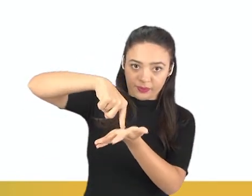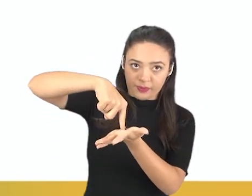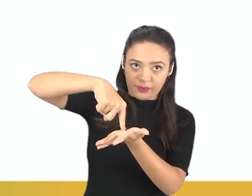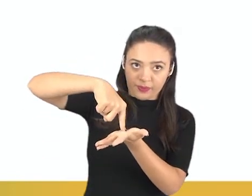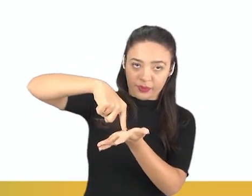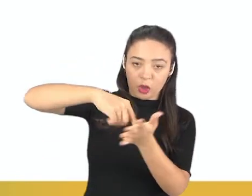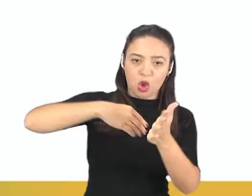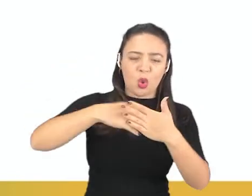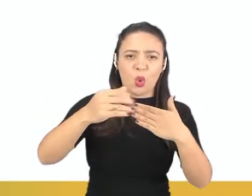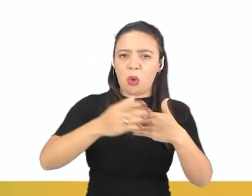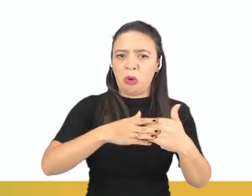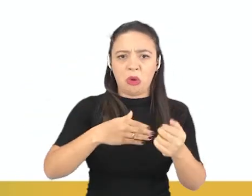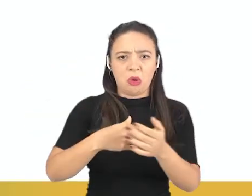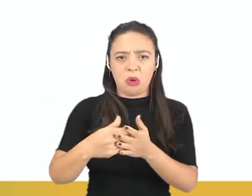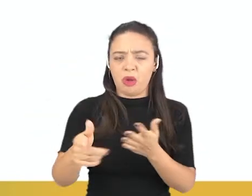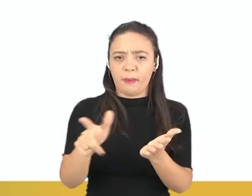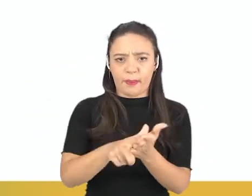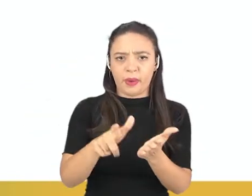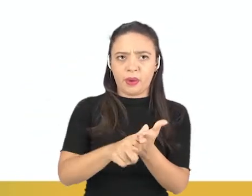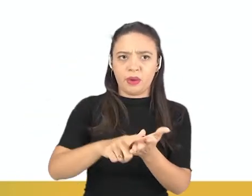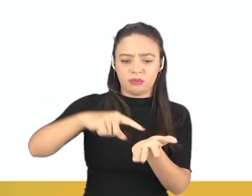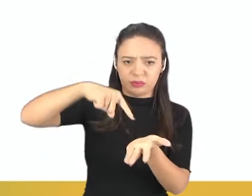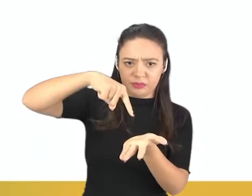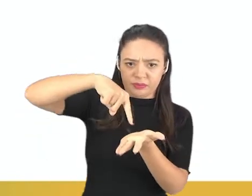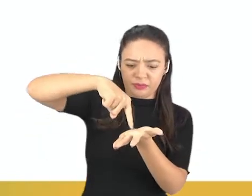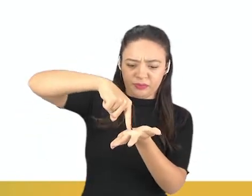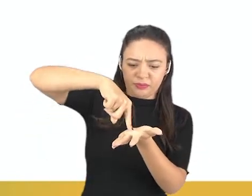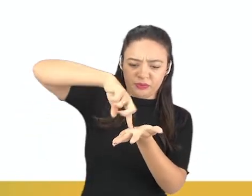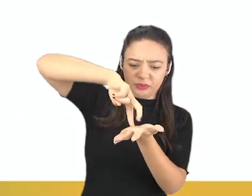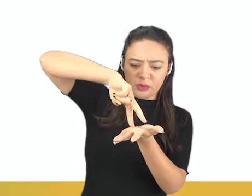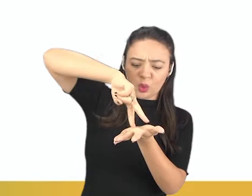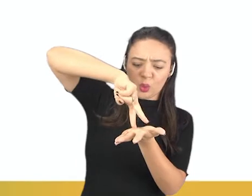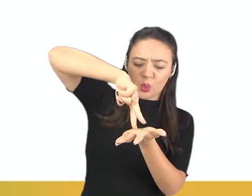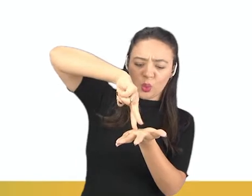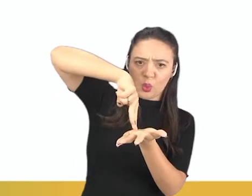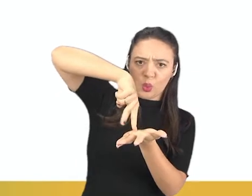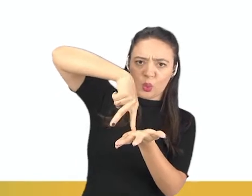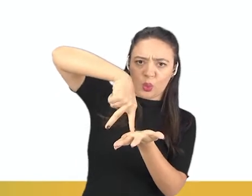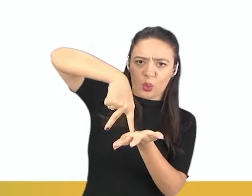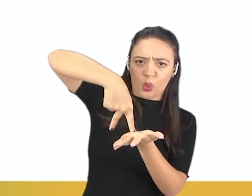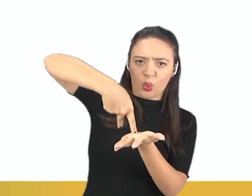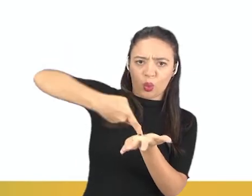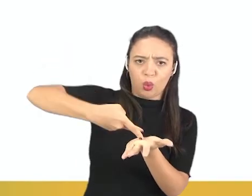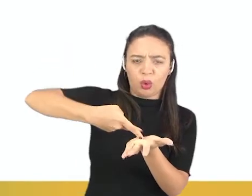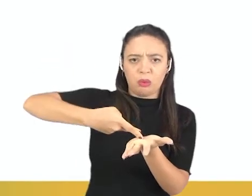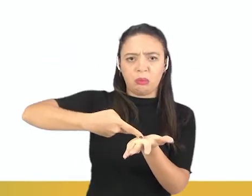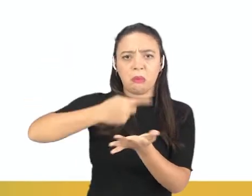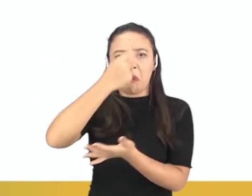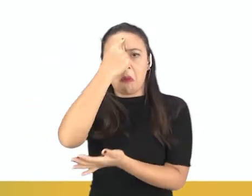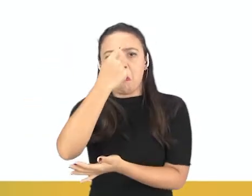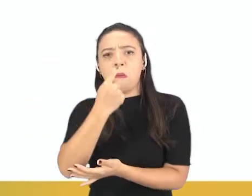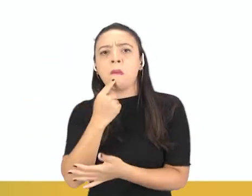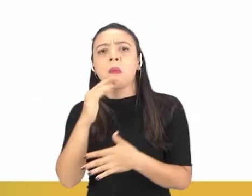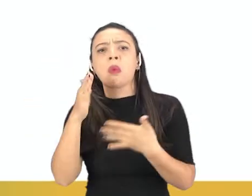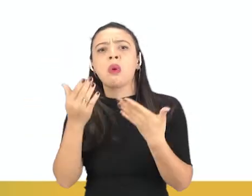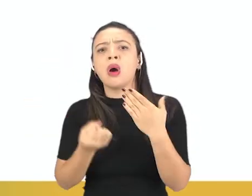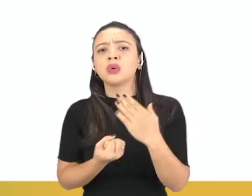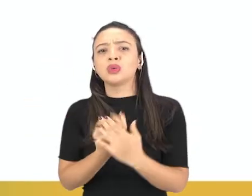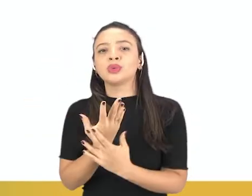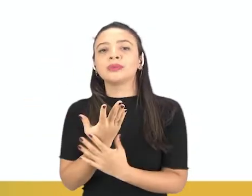o ponto Qualquer de uma folha de papel de papel ingiro a outra ponta que figura eu vou falar eu vou somar